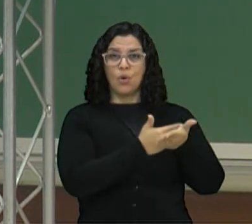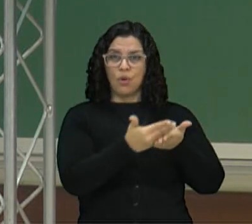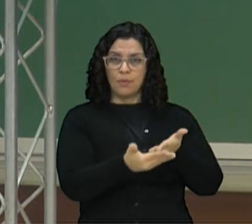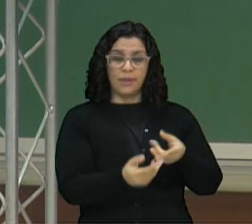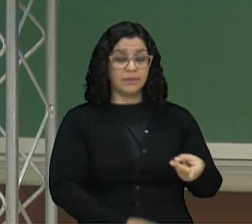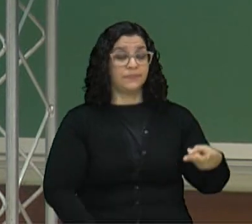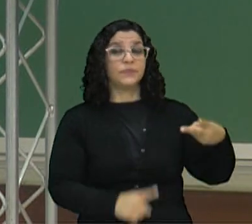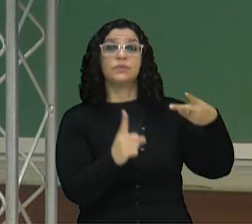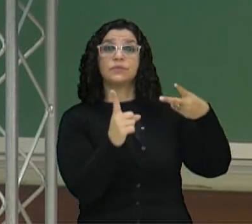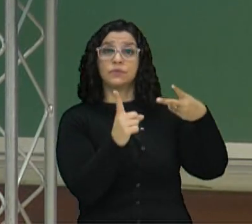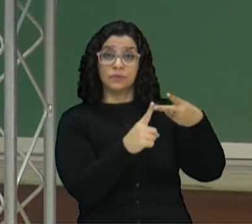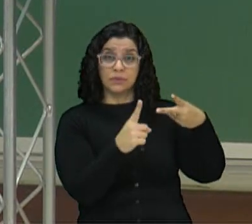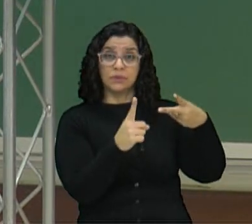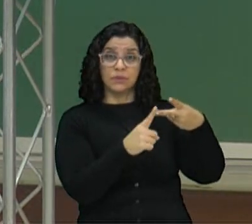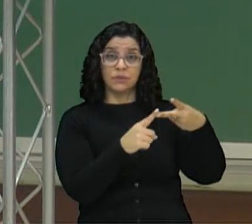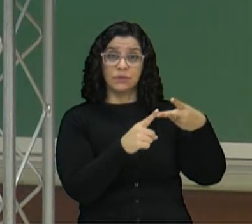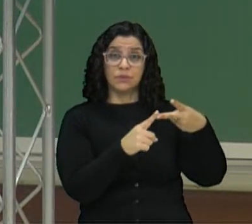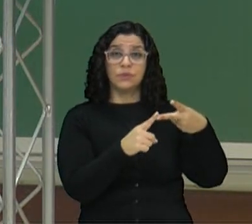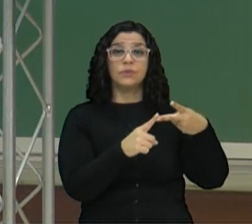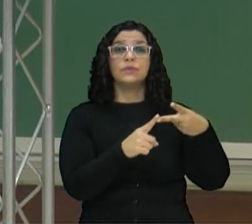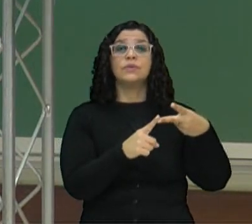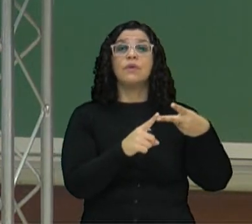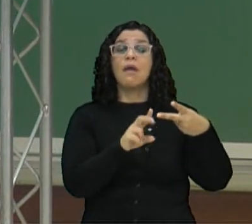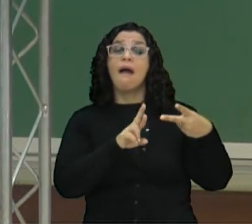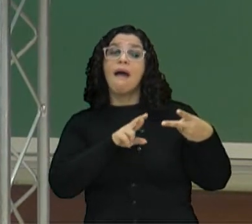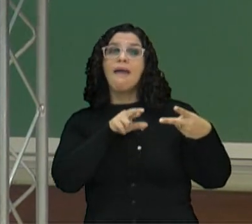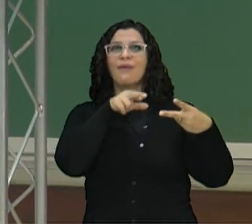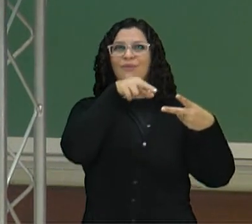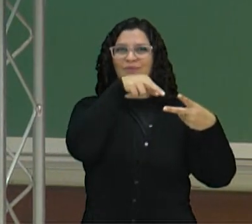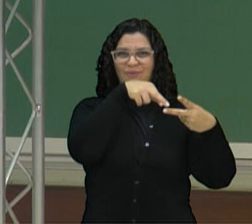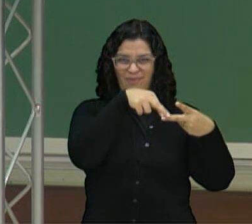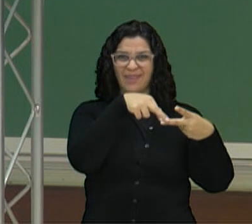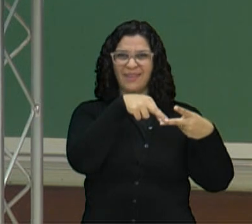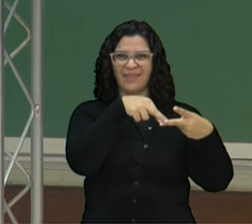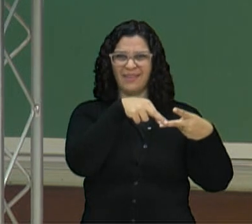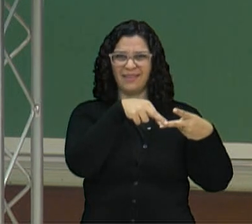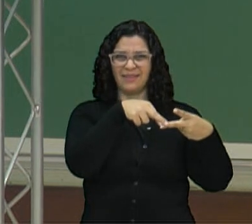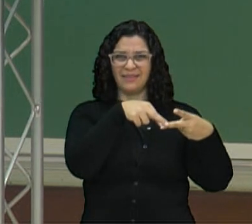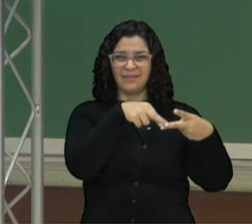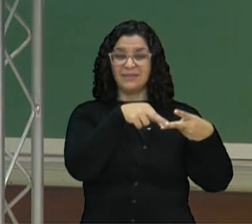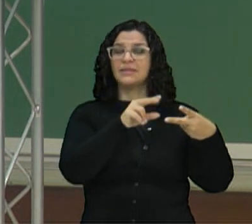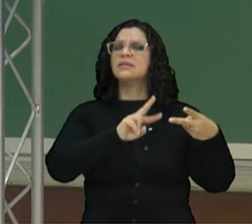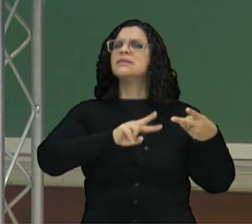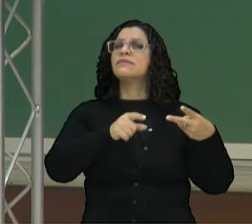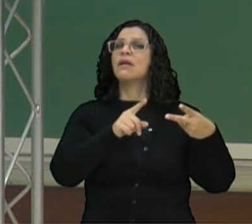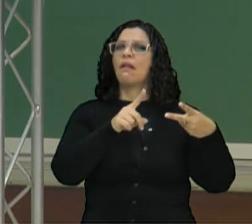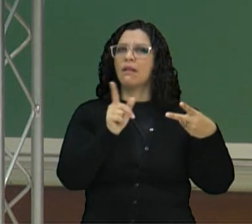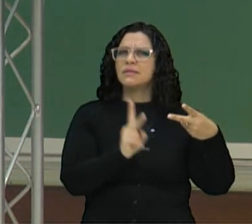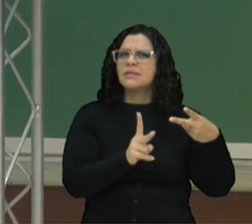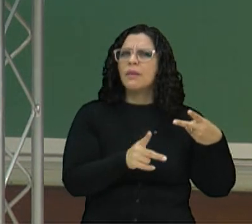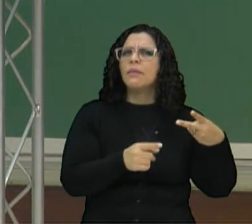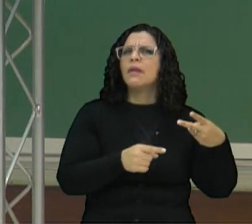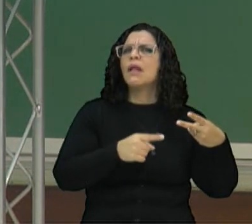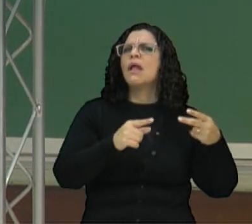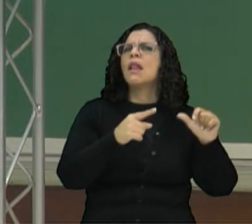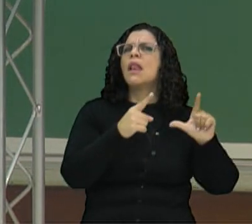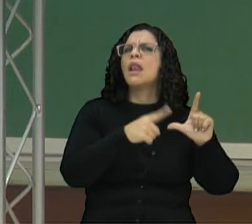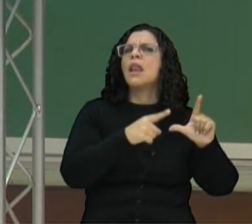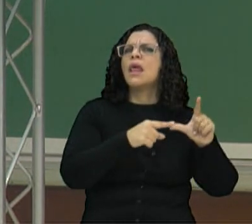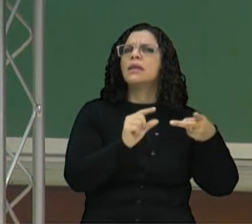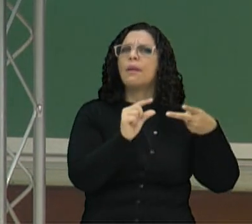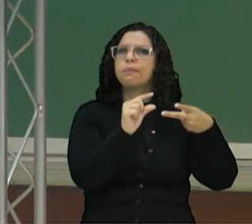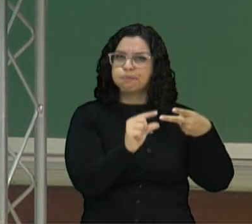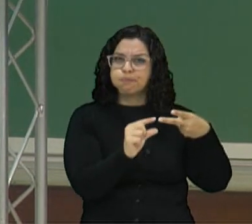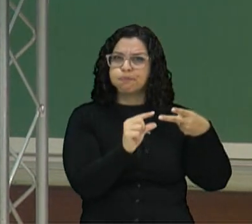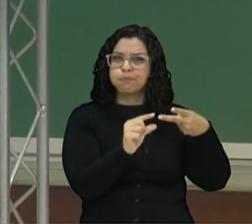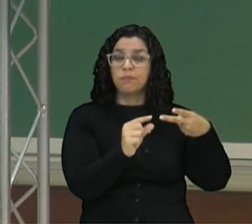O segundo é o epíteto, que é a referência da espécie ao gênero, escrito todo ele em letras